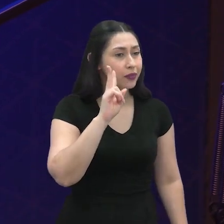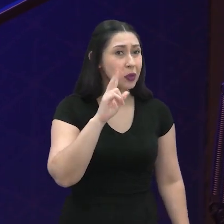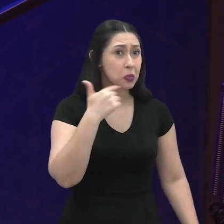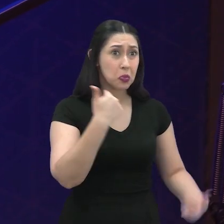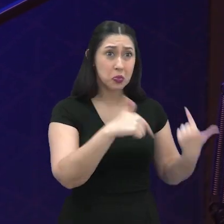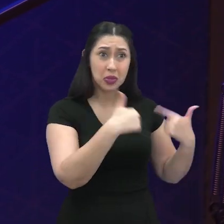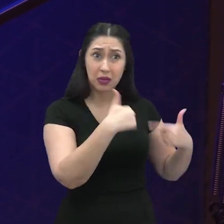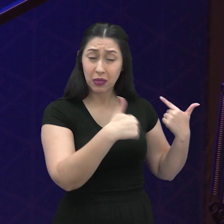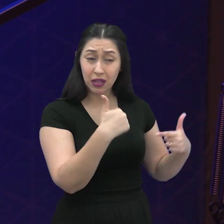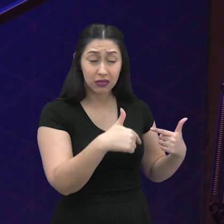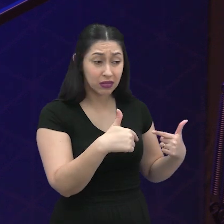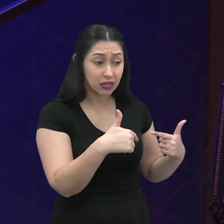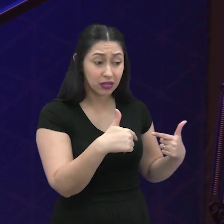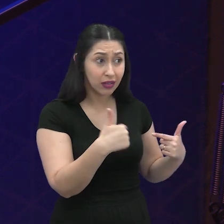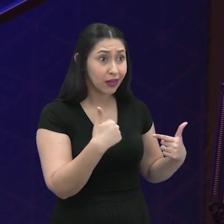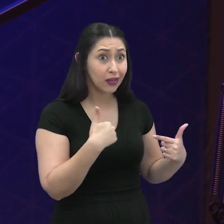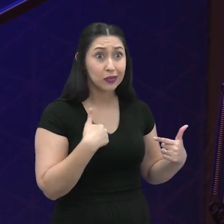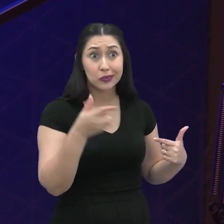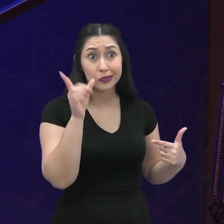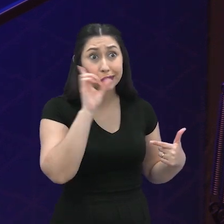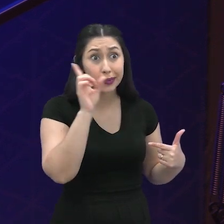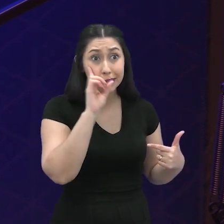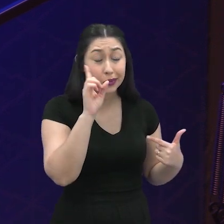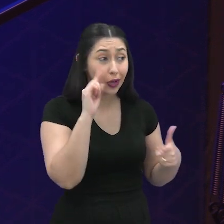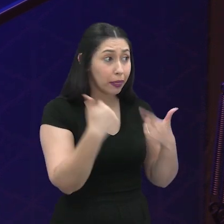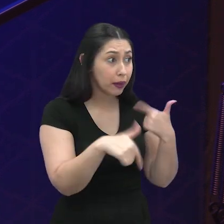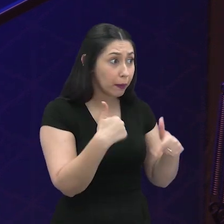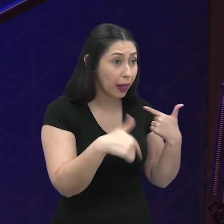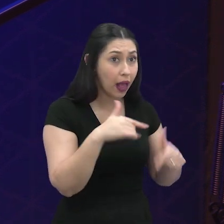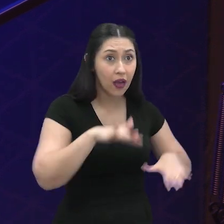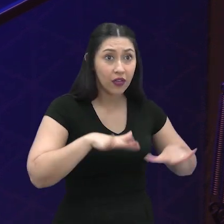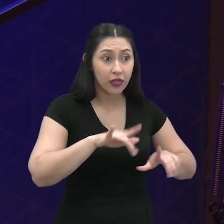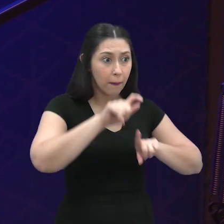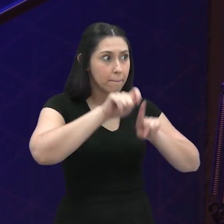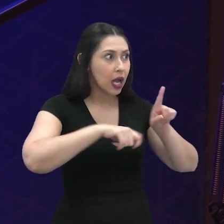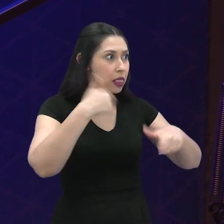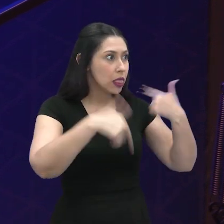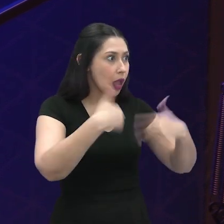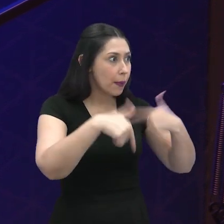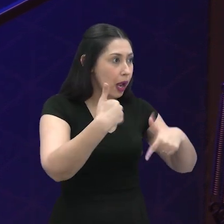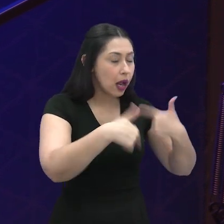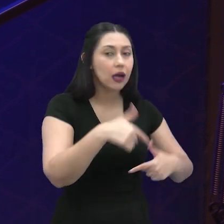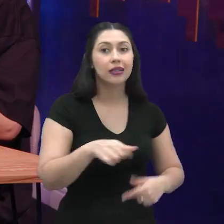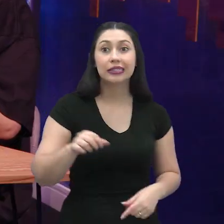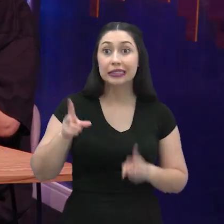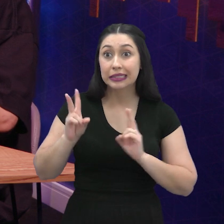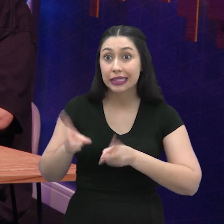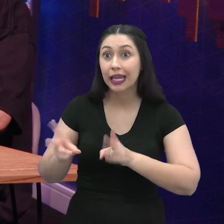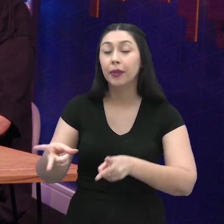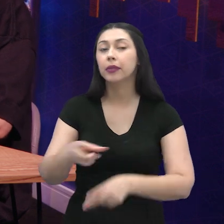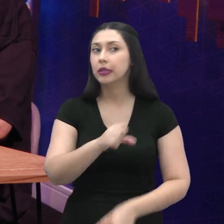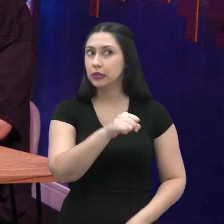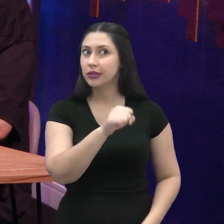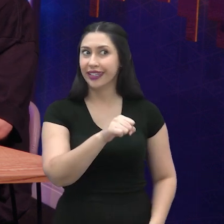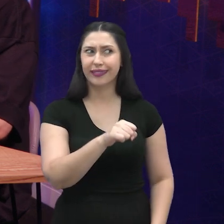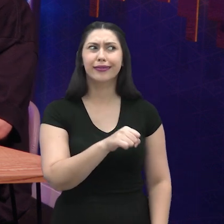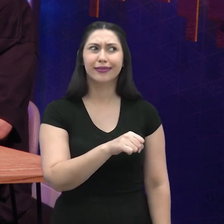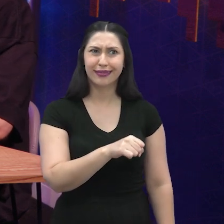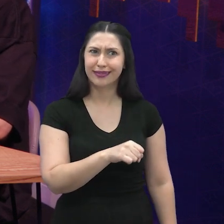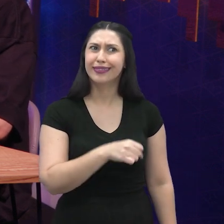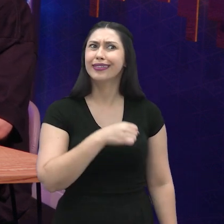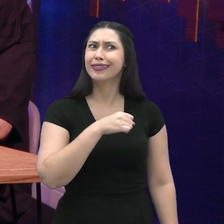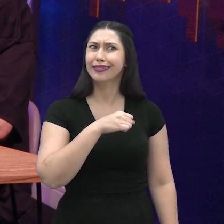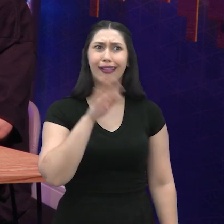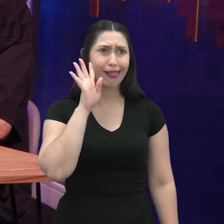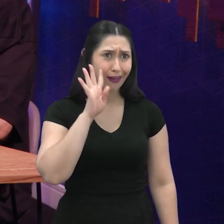lembro de um trabalho que eu tive que eu trabalhava o mês inteiro direto, às vezes. Full time. Full